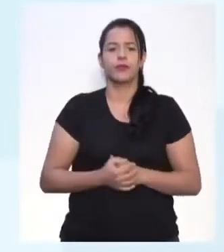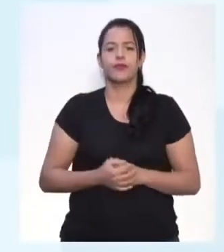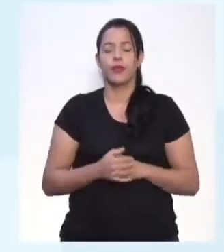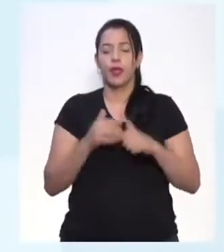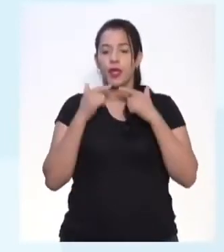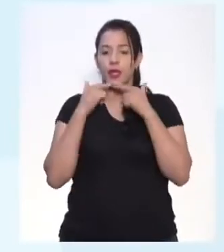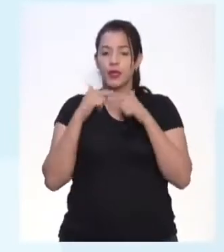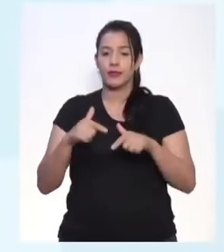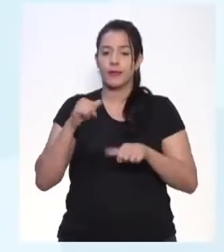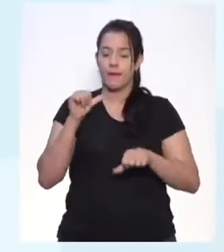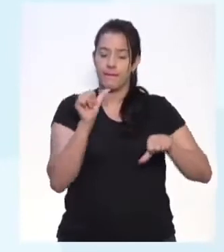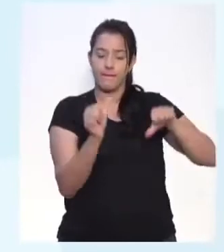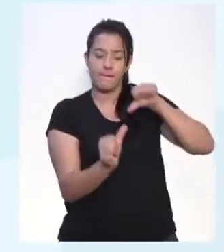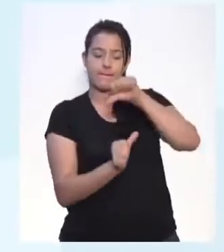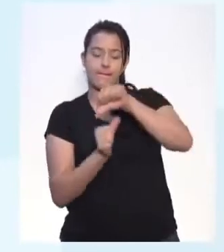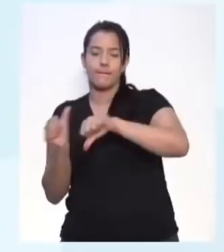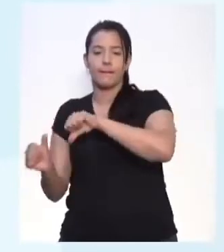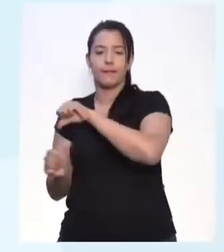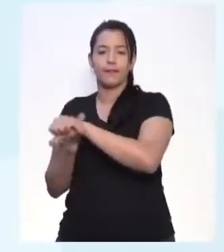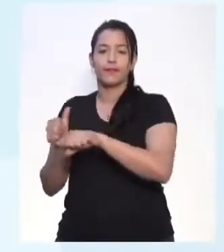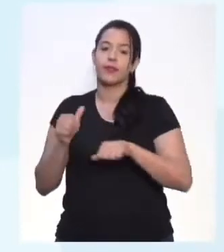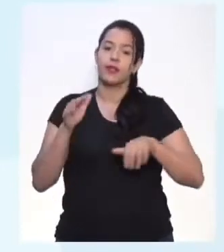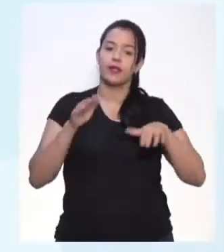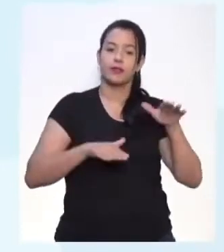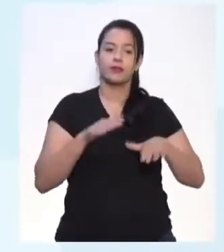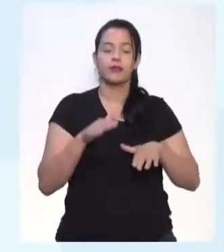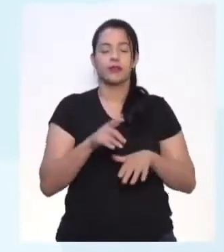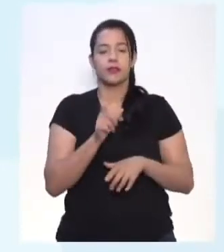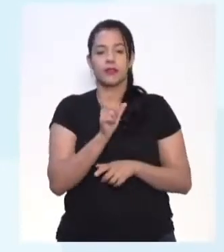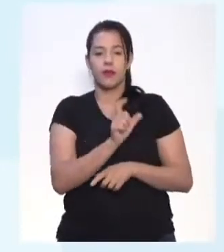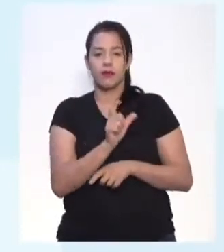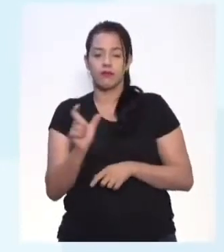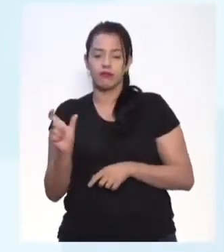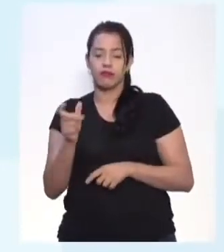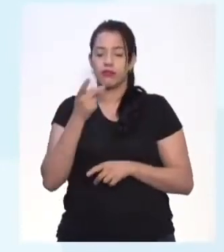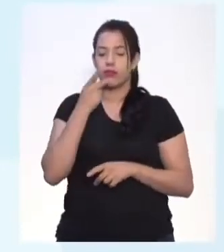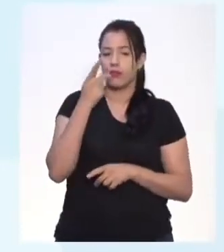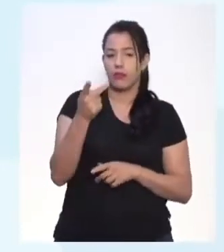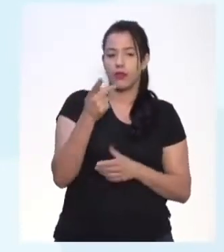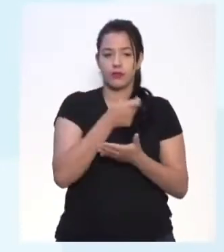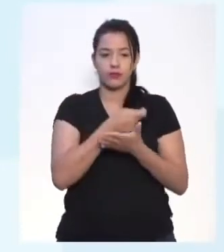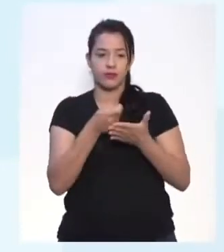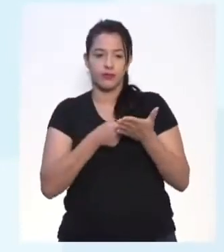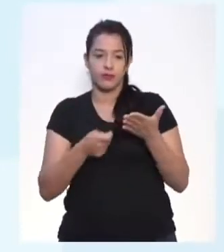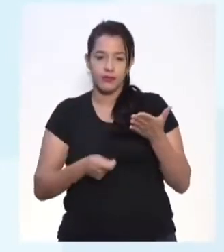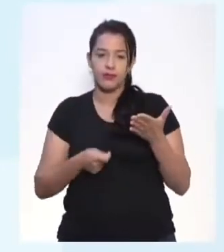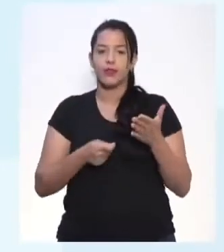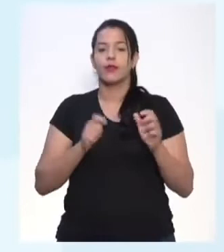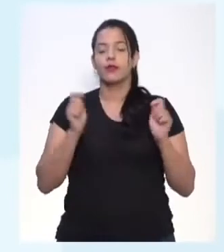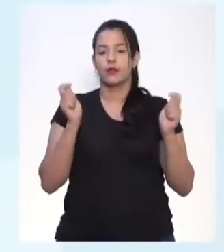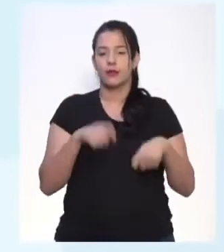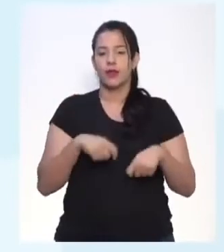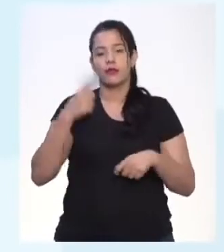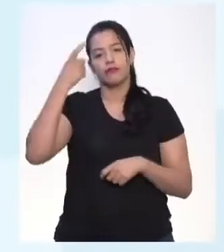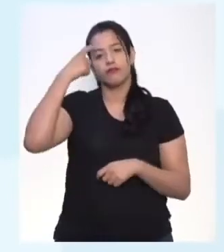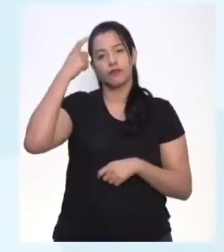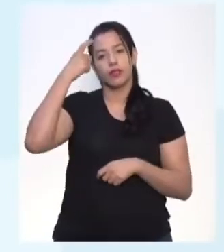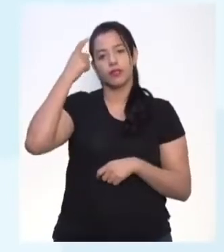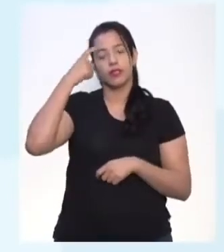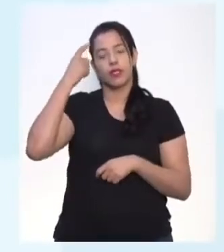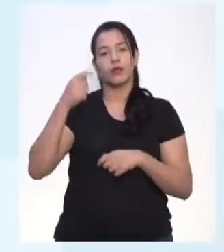em constante modificação, uma vez que ela, através da fala e da escrita, reproduz o pensamento